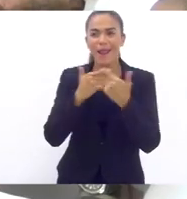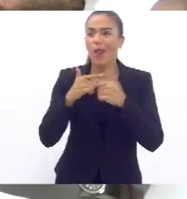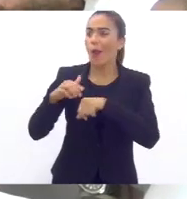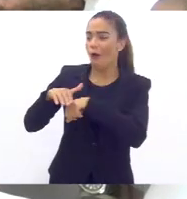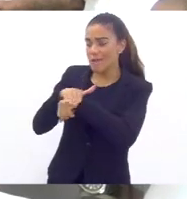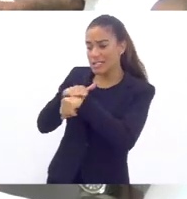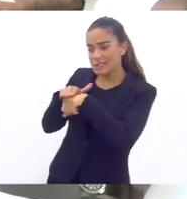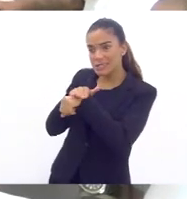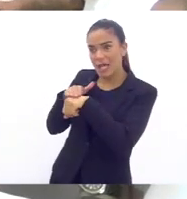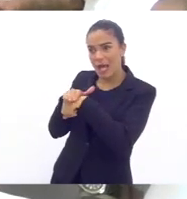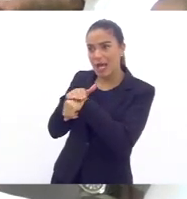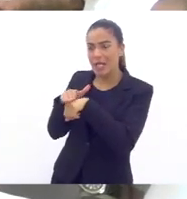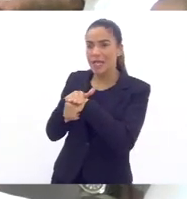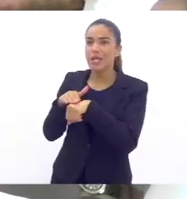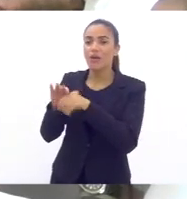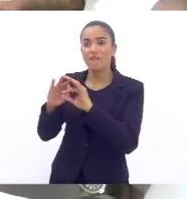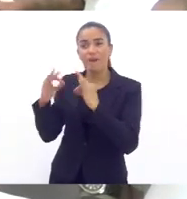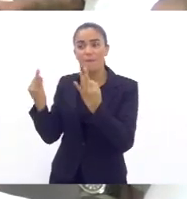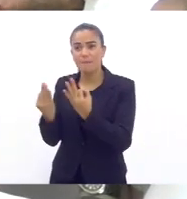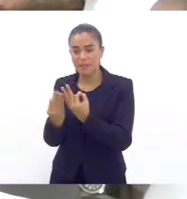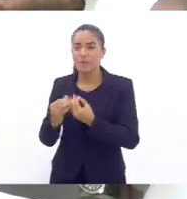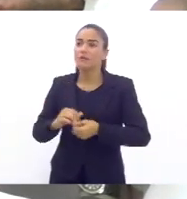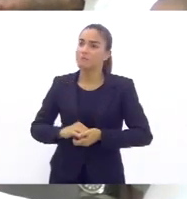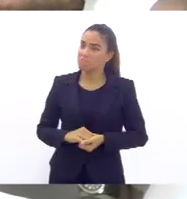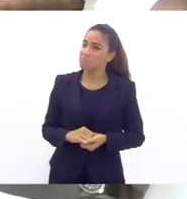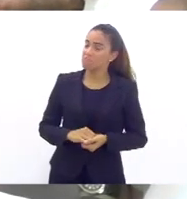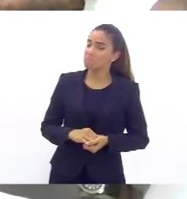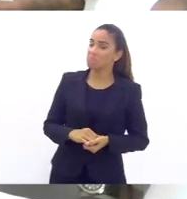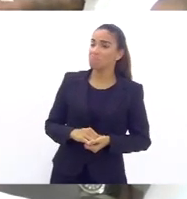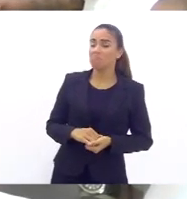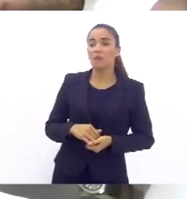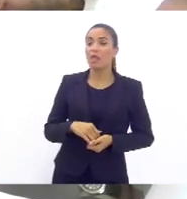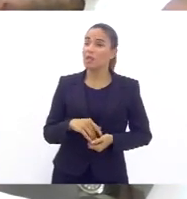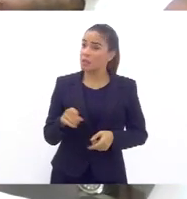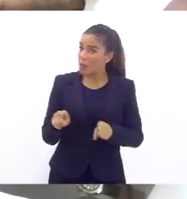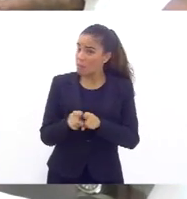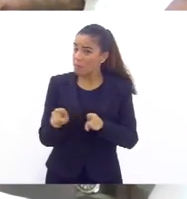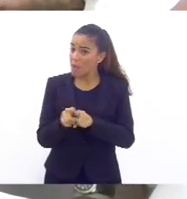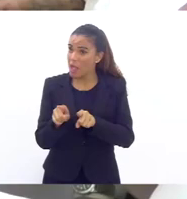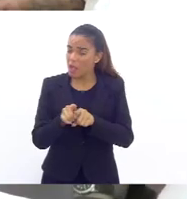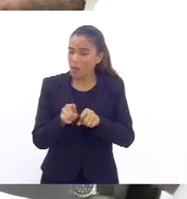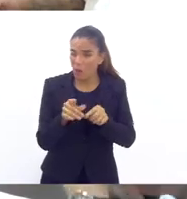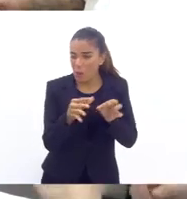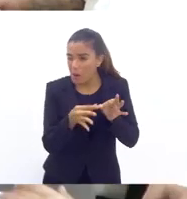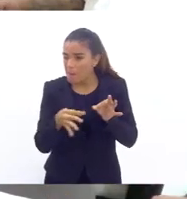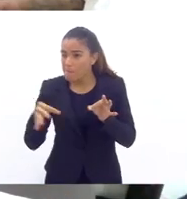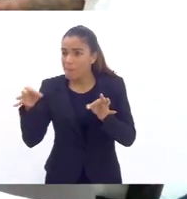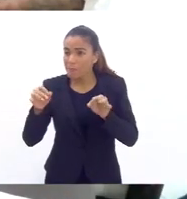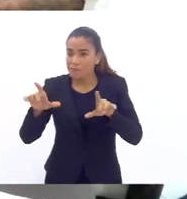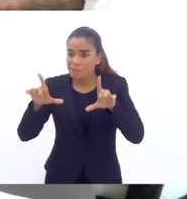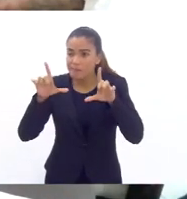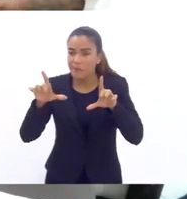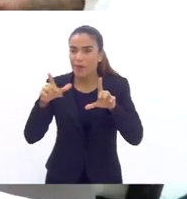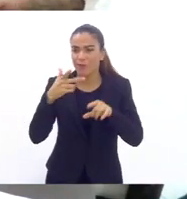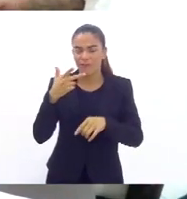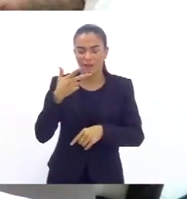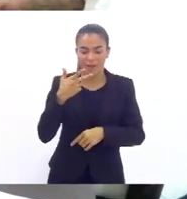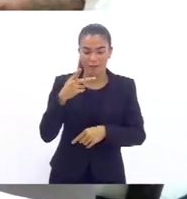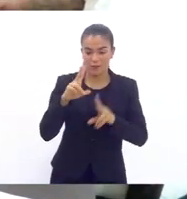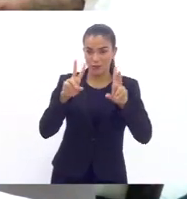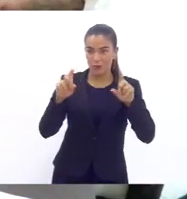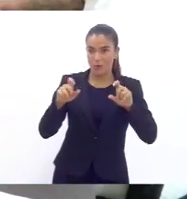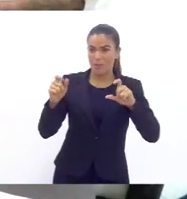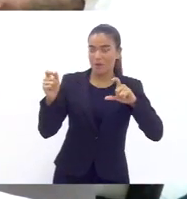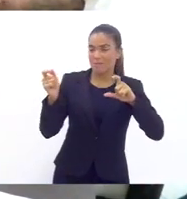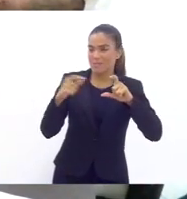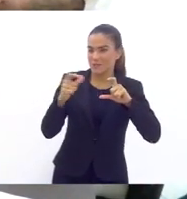as famílias isso foi essencial e uma última observação que eu ia fazer quando você tava falando do pessoal da